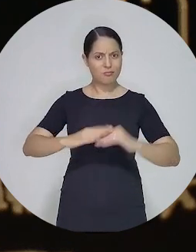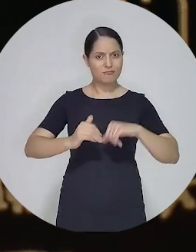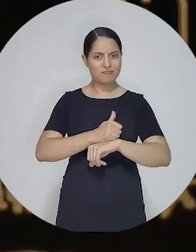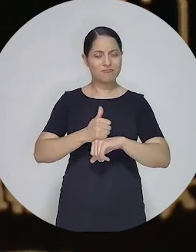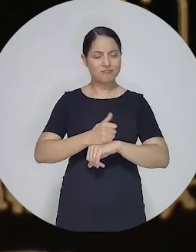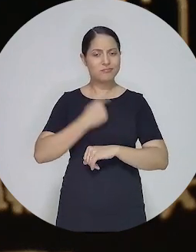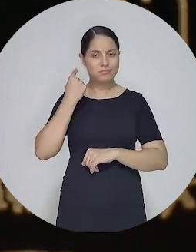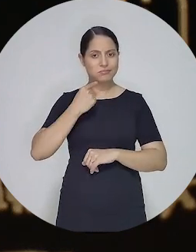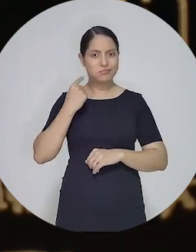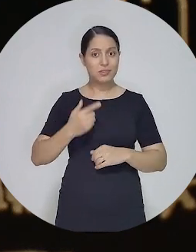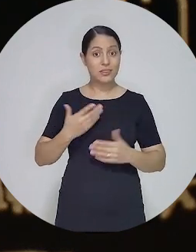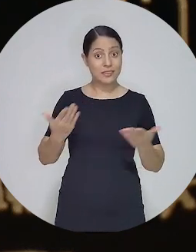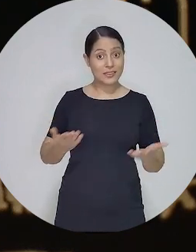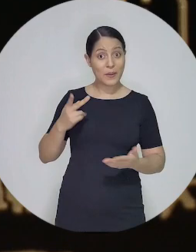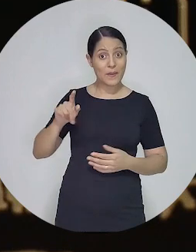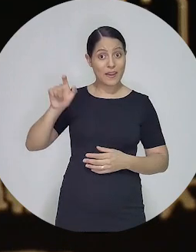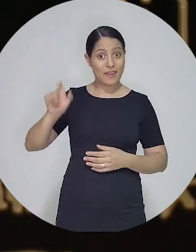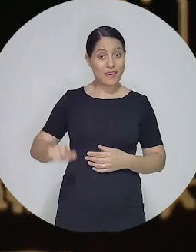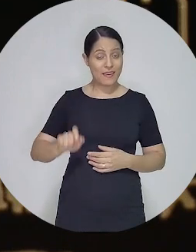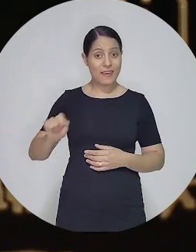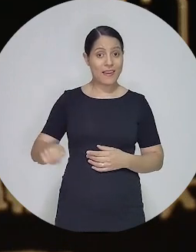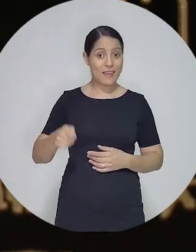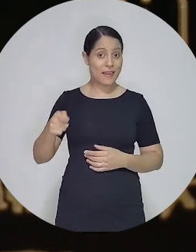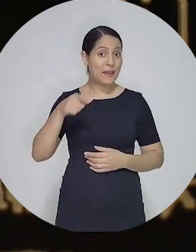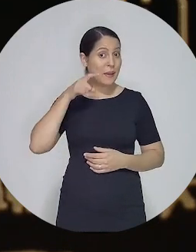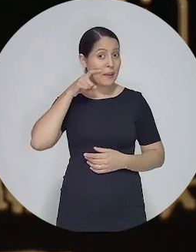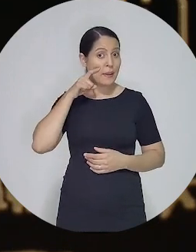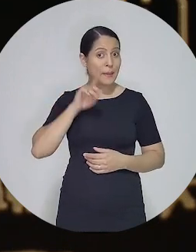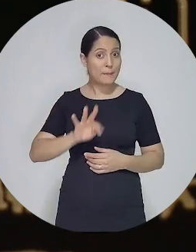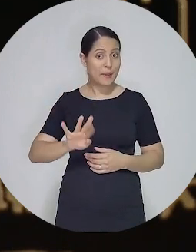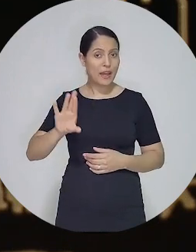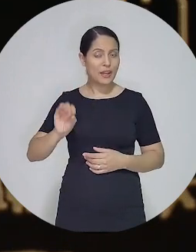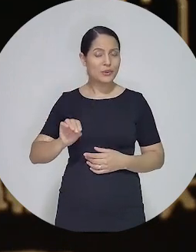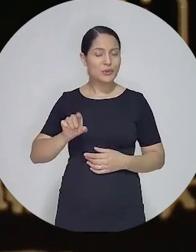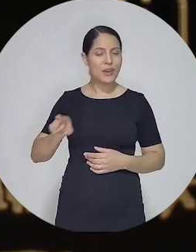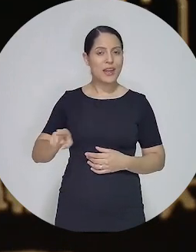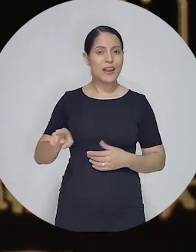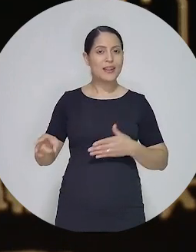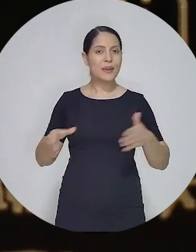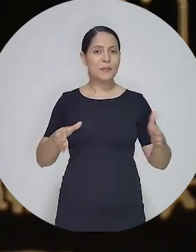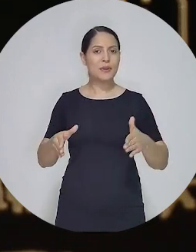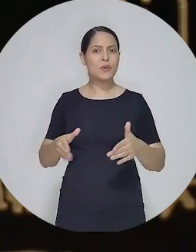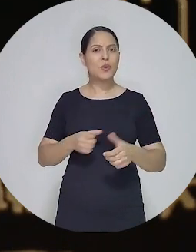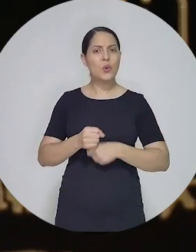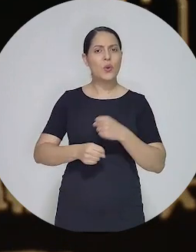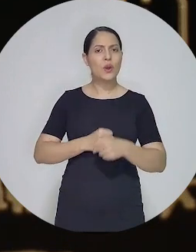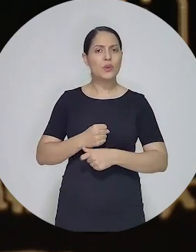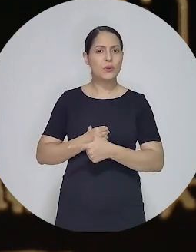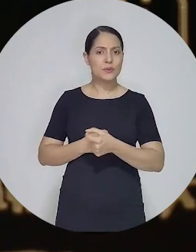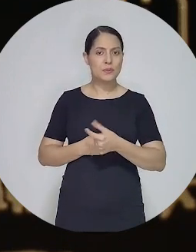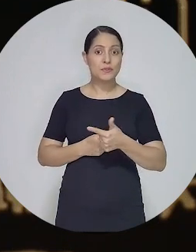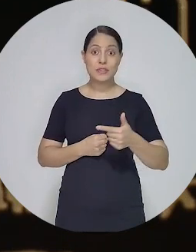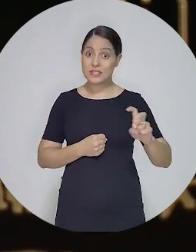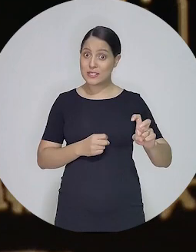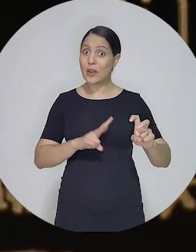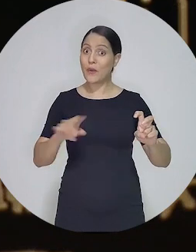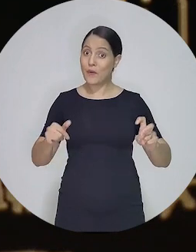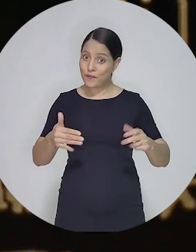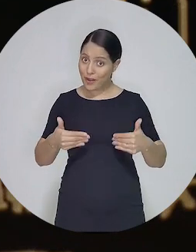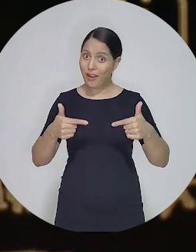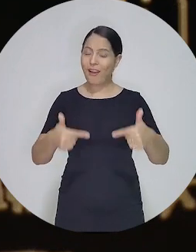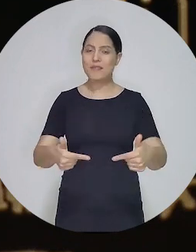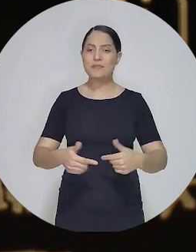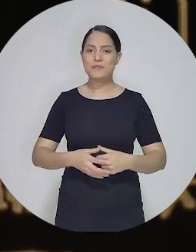classe, Beto Simonetti estará à frente da OAB Nacional até janeiro de 2025. Como ele mesmo diz, abre aspas,